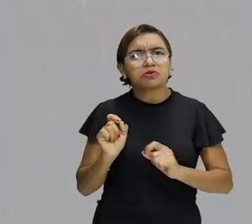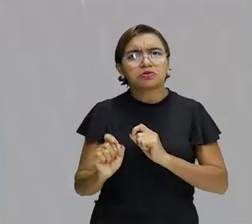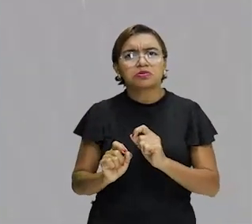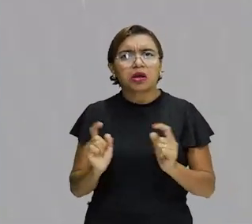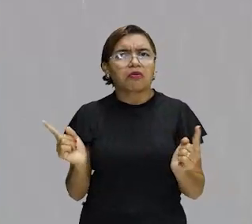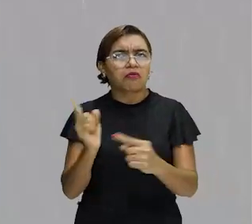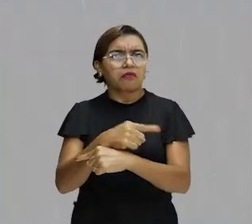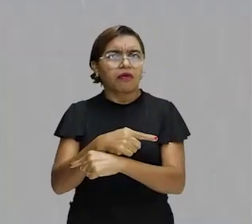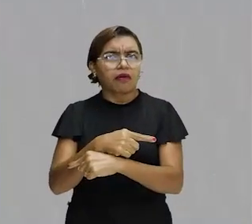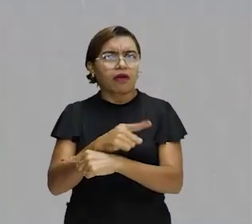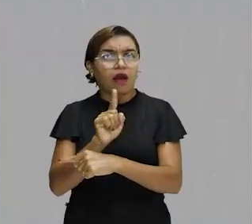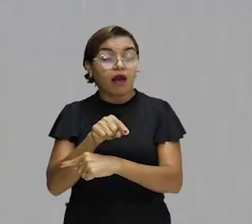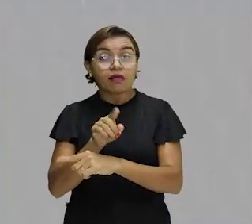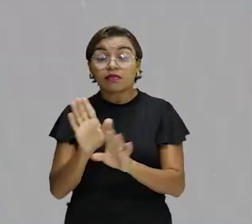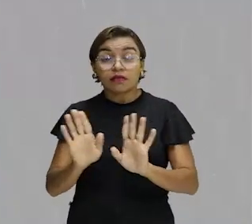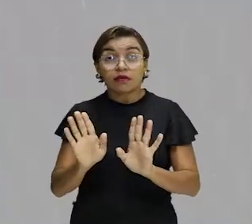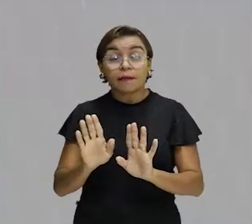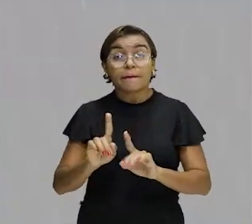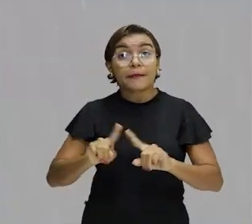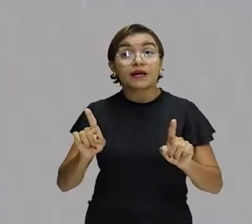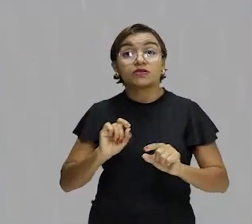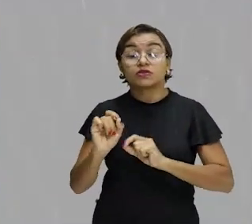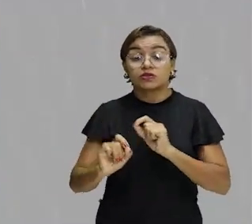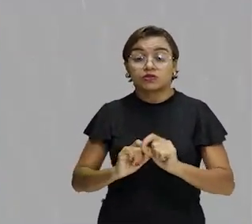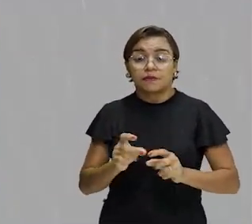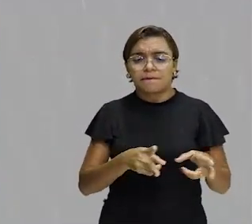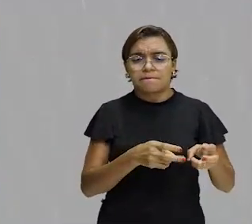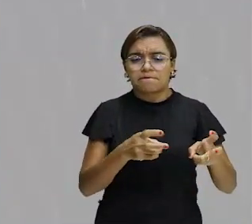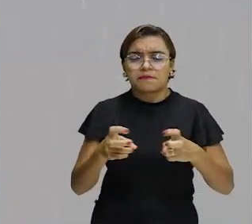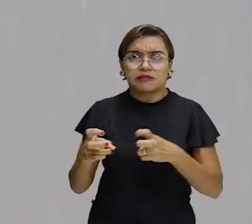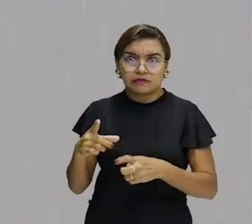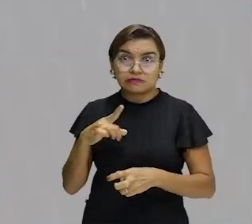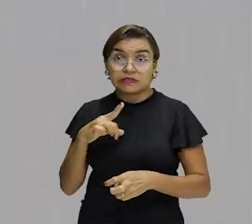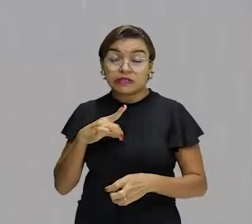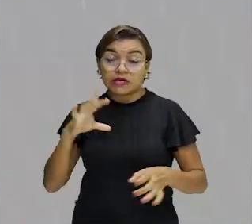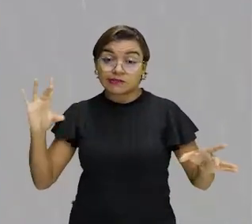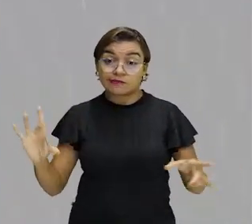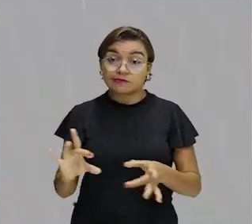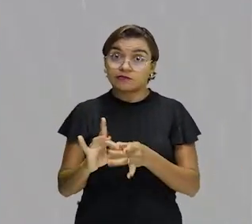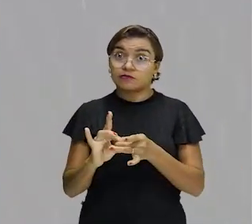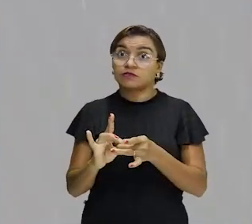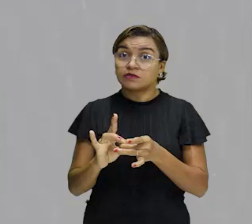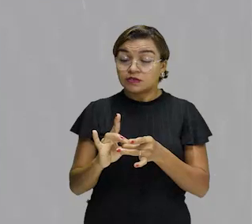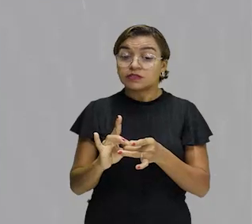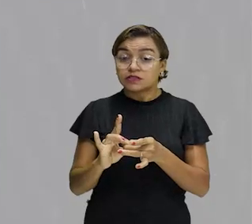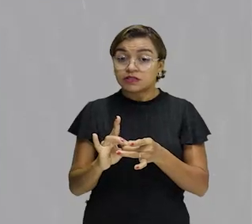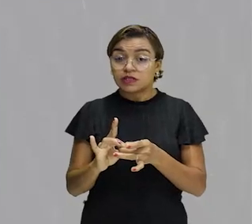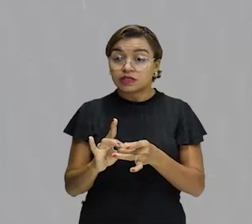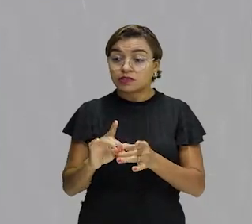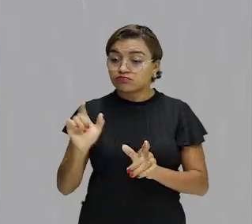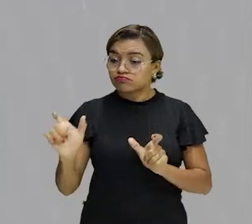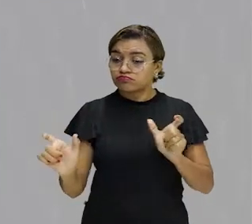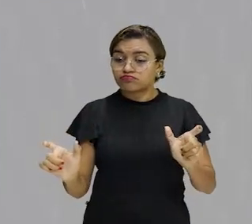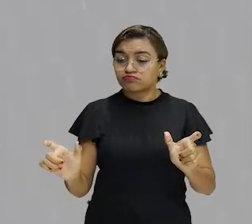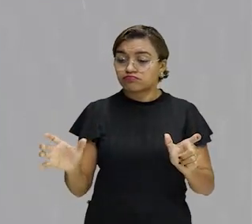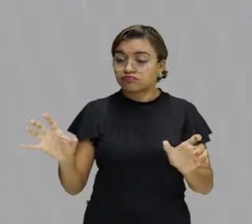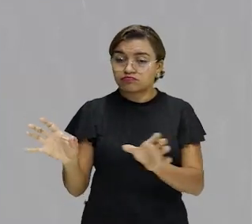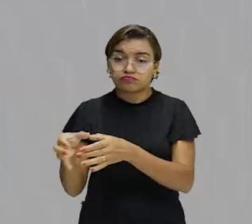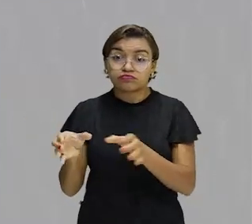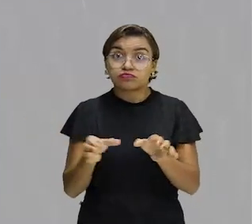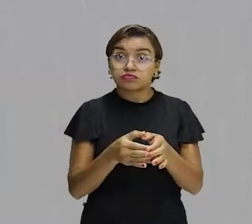G. O domínio da função G, conjunto de partida, é formado pelos elementos 4, 8, 10, 12 e